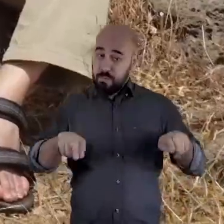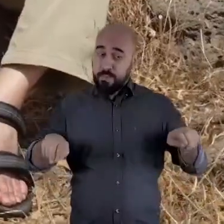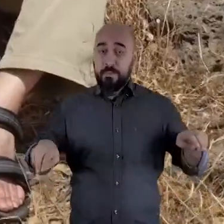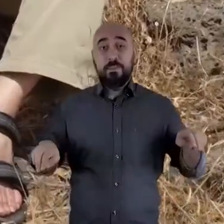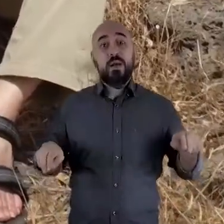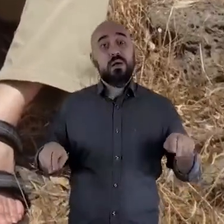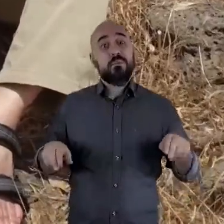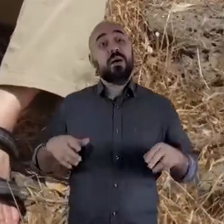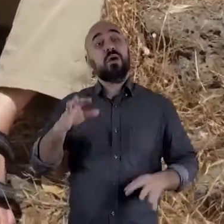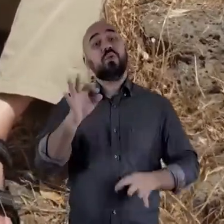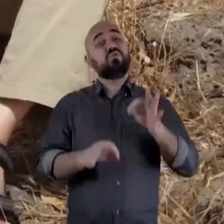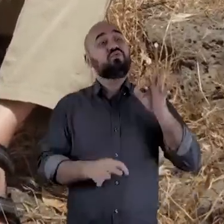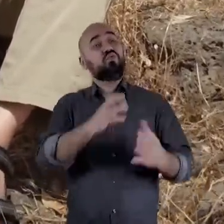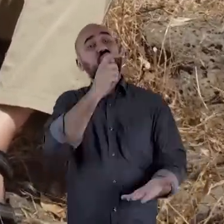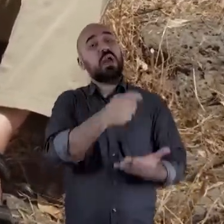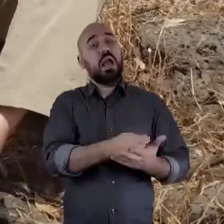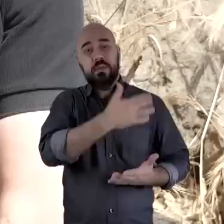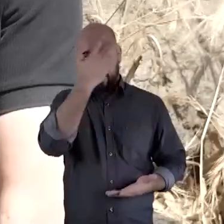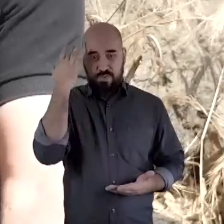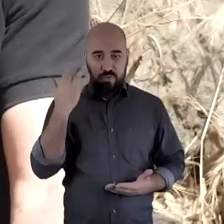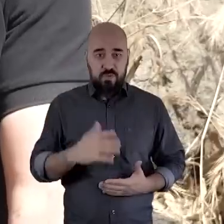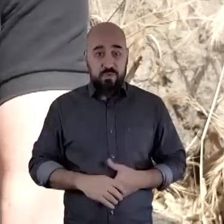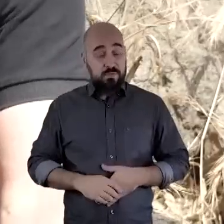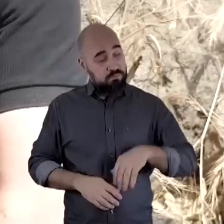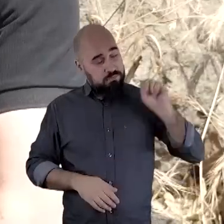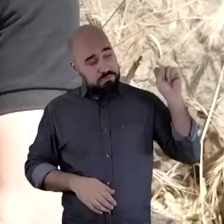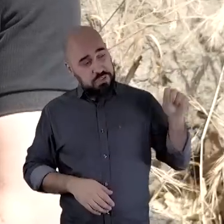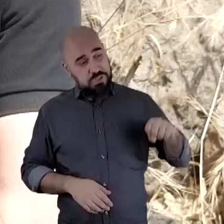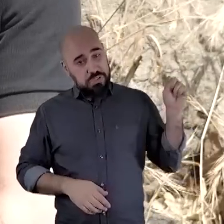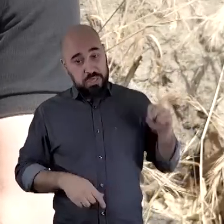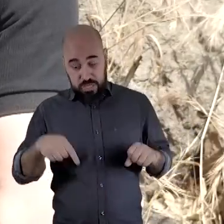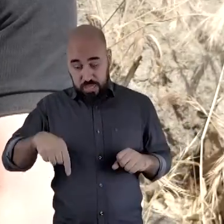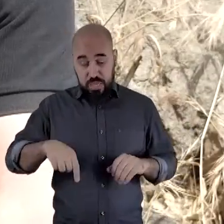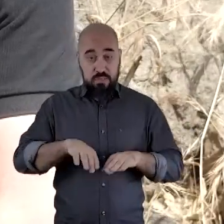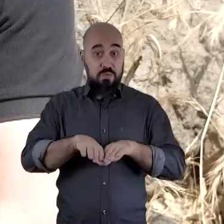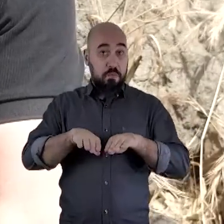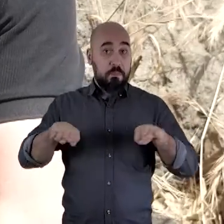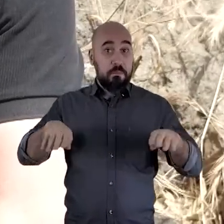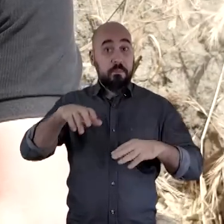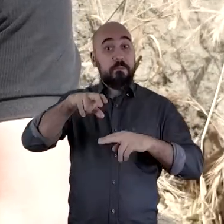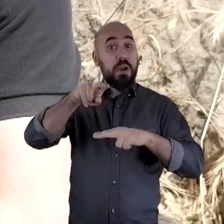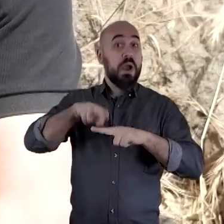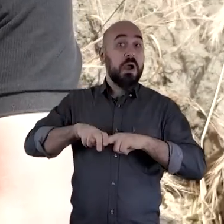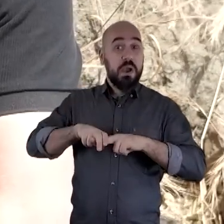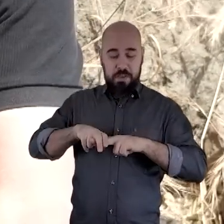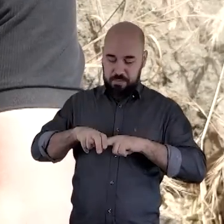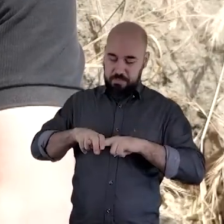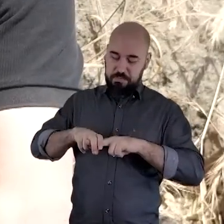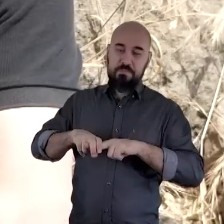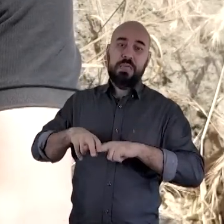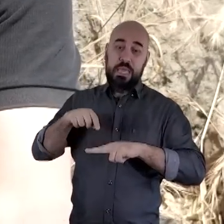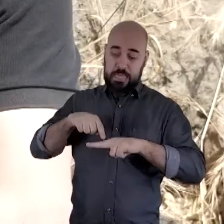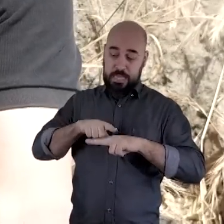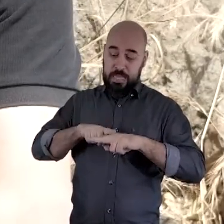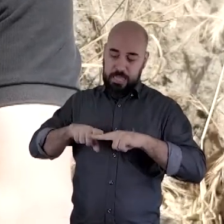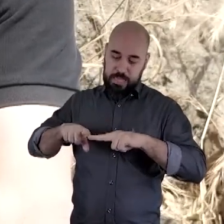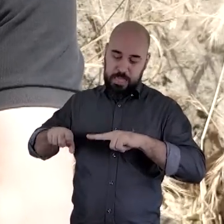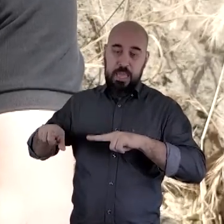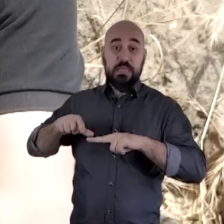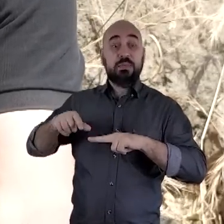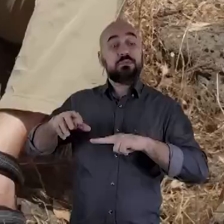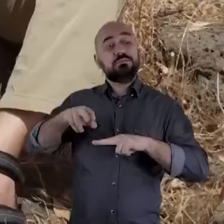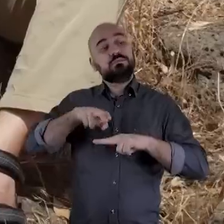assentavam para julgar as pessoas na cidade, correto? Sim, esse é o banco onde os anciãos da cidade julgavam